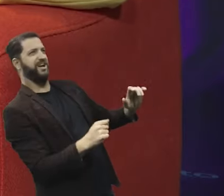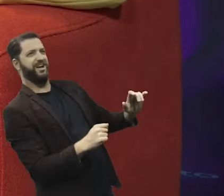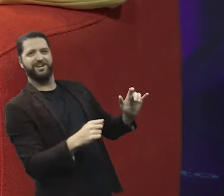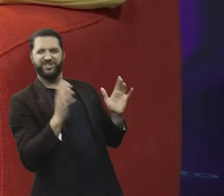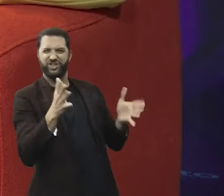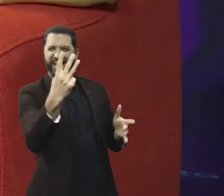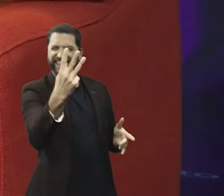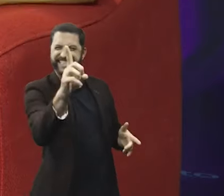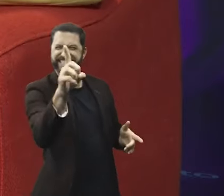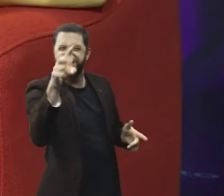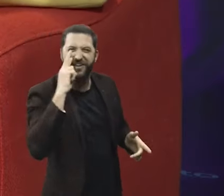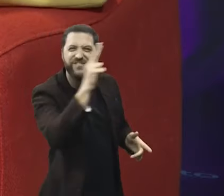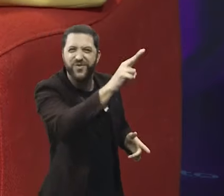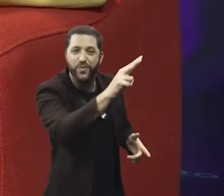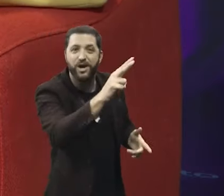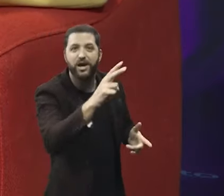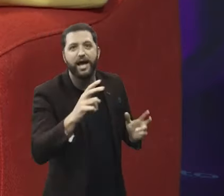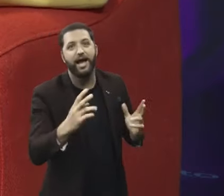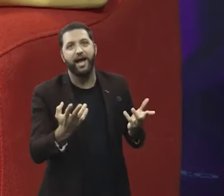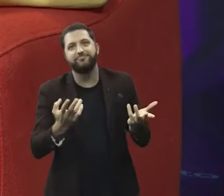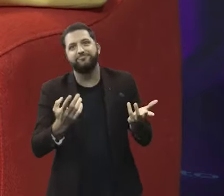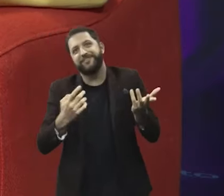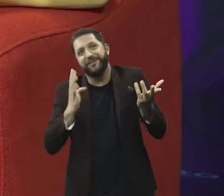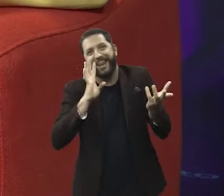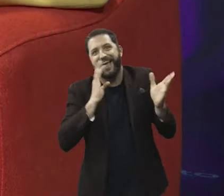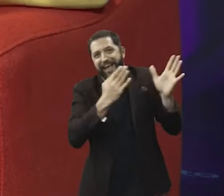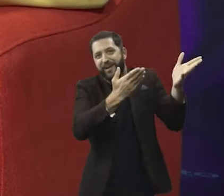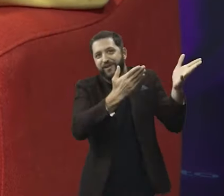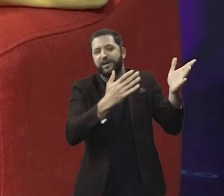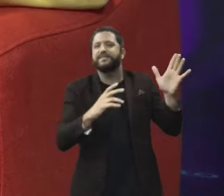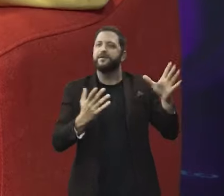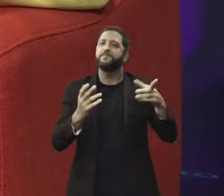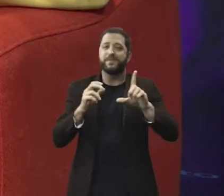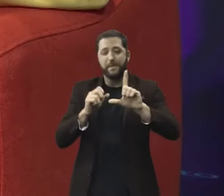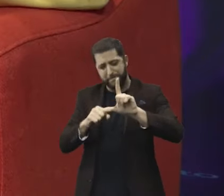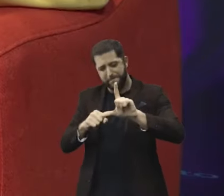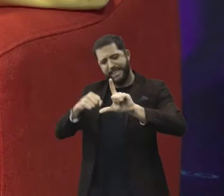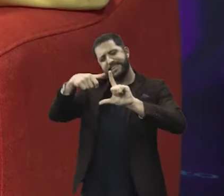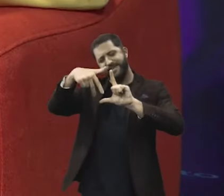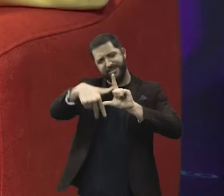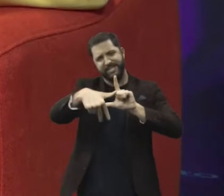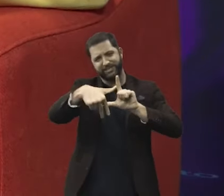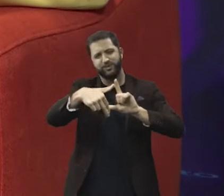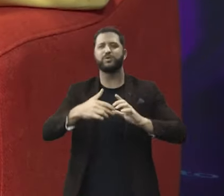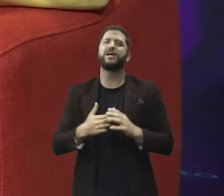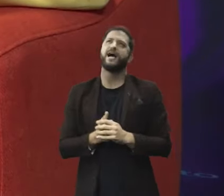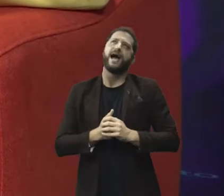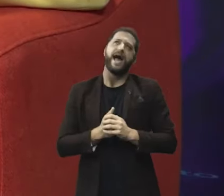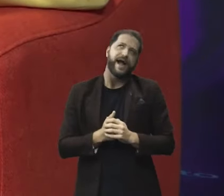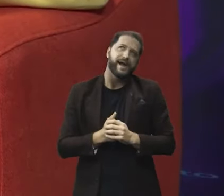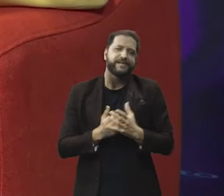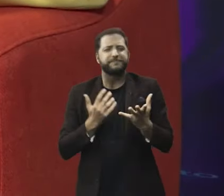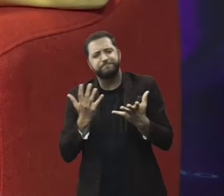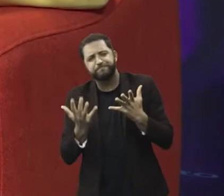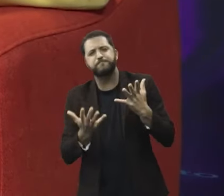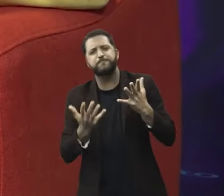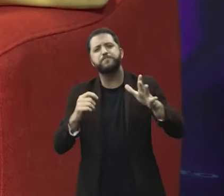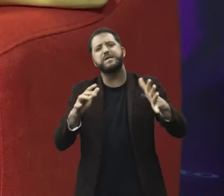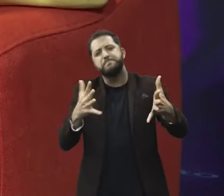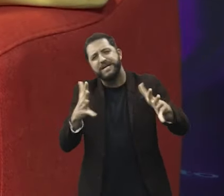3D com certeza quando nós falamos em metaverso você vai ter que entender que é uma realidade que está sendo